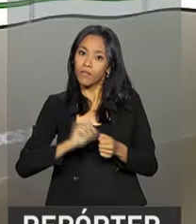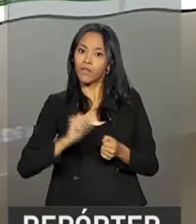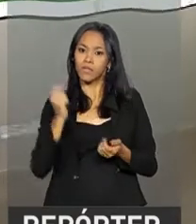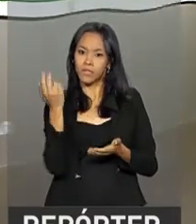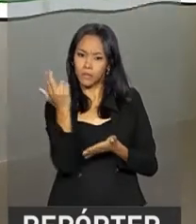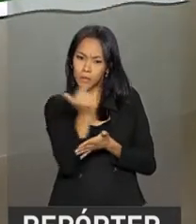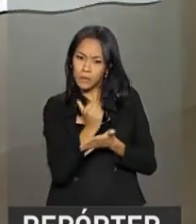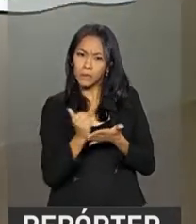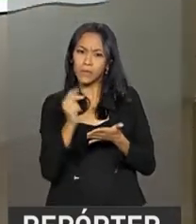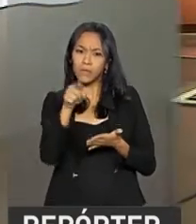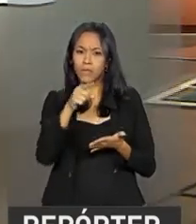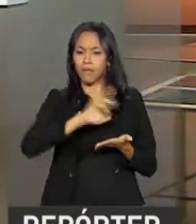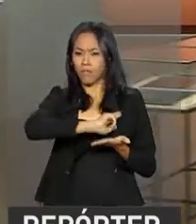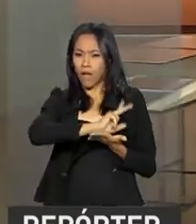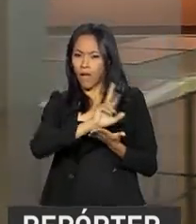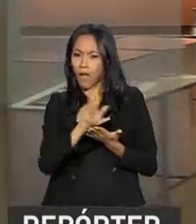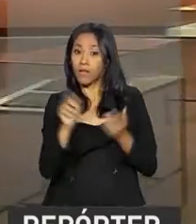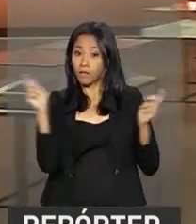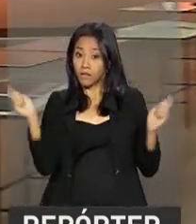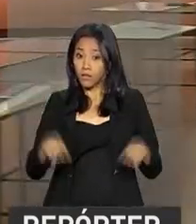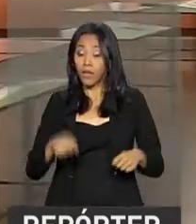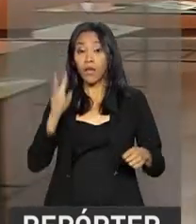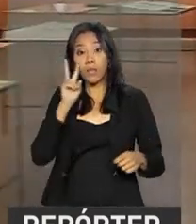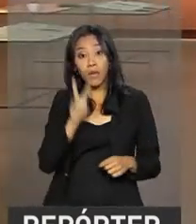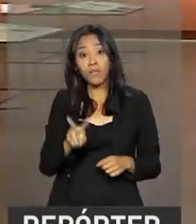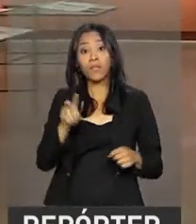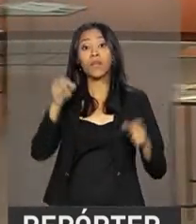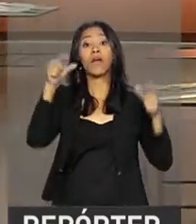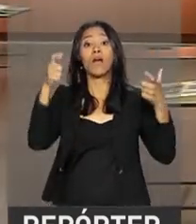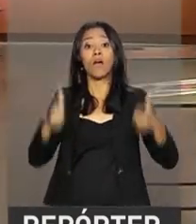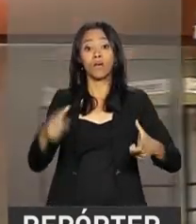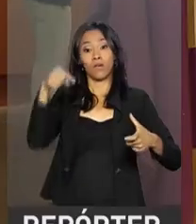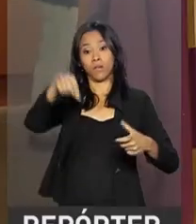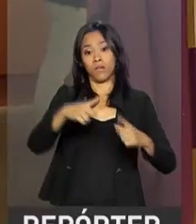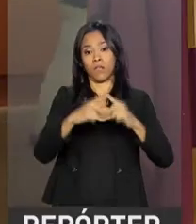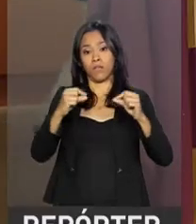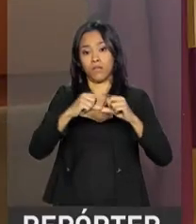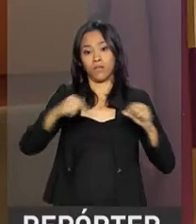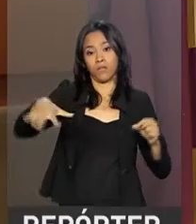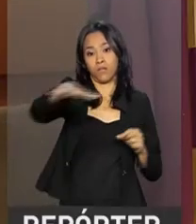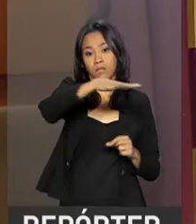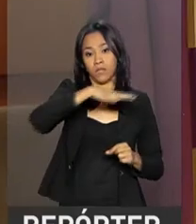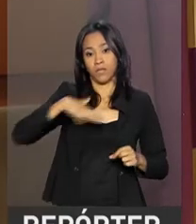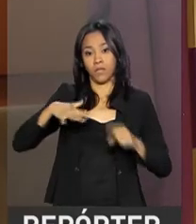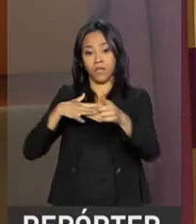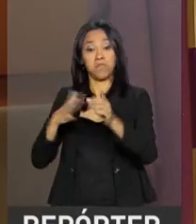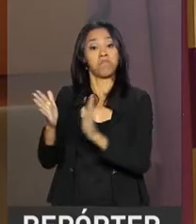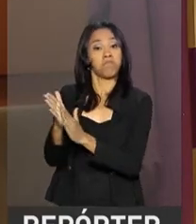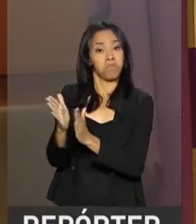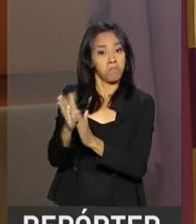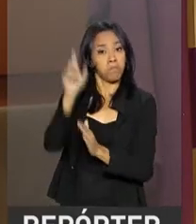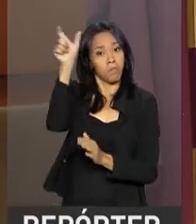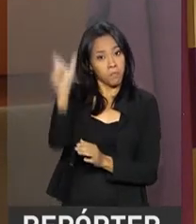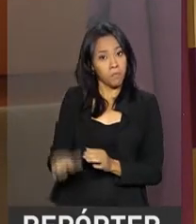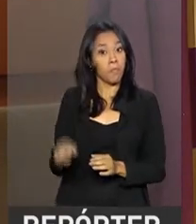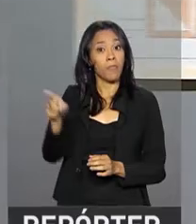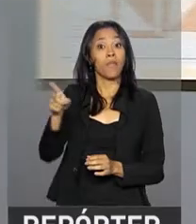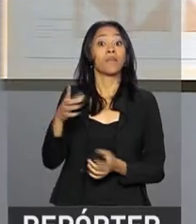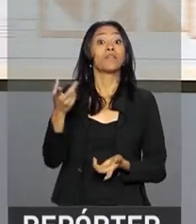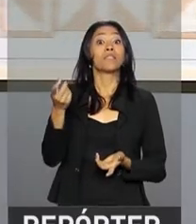pouco desta vasta obra pode ser vista nesta exposição em brasília ela homenageia o artista no centenário de seu nascimento